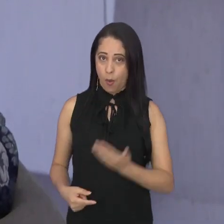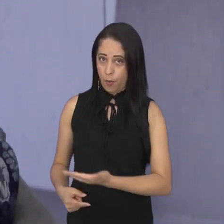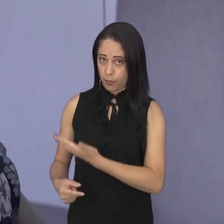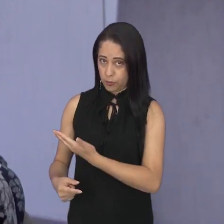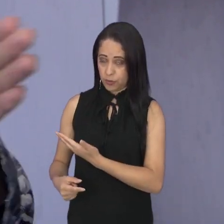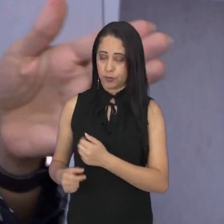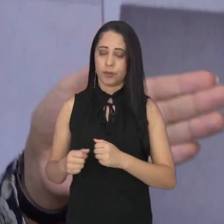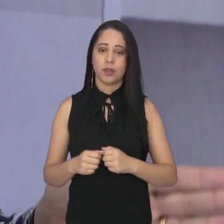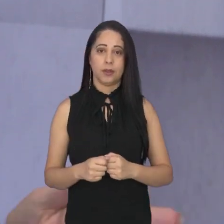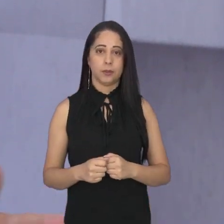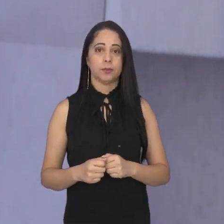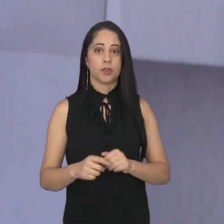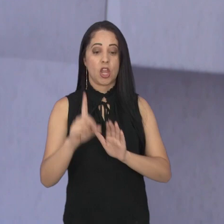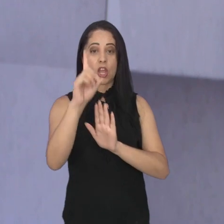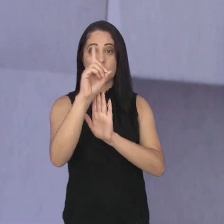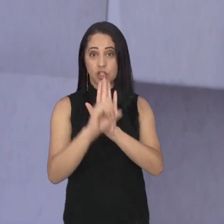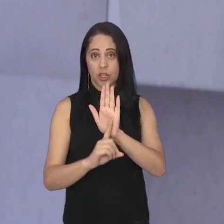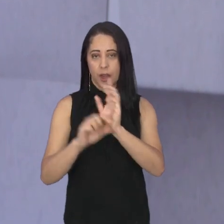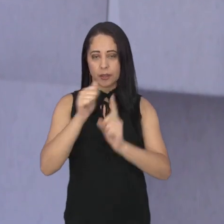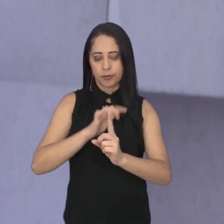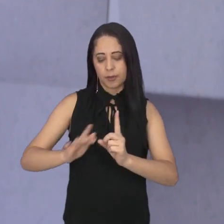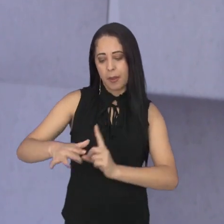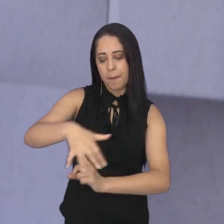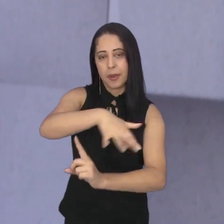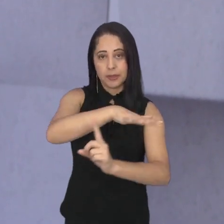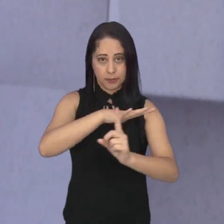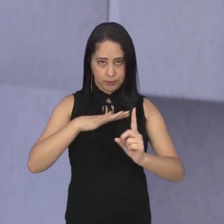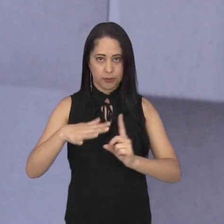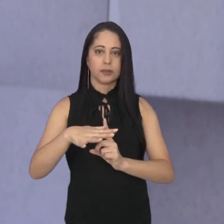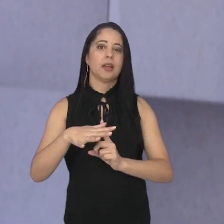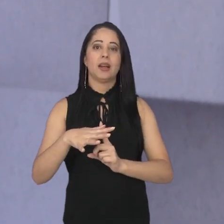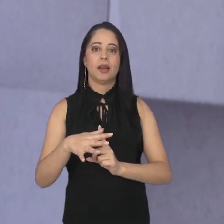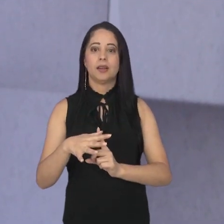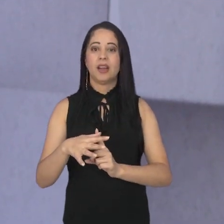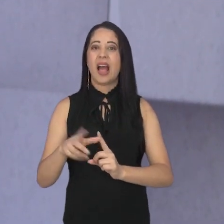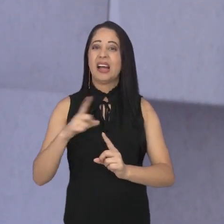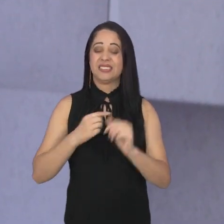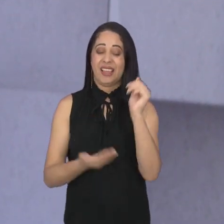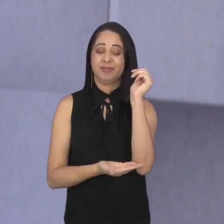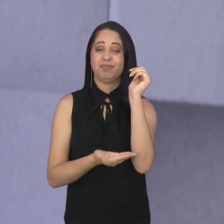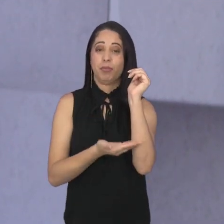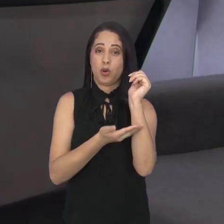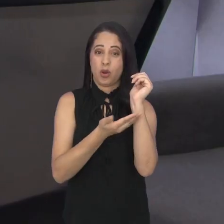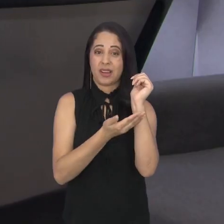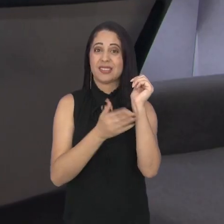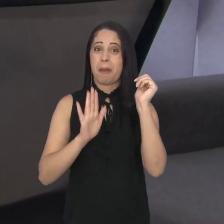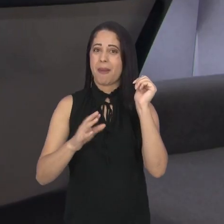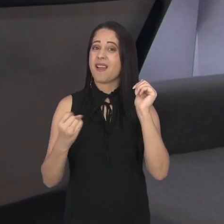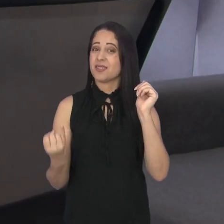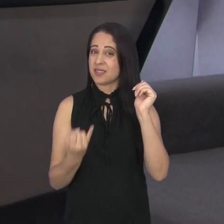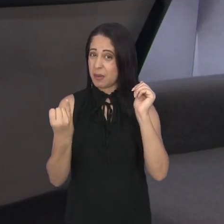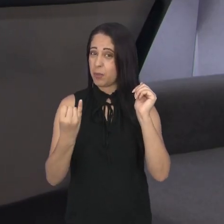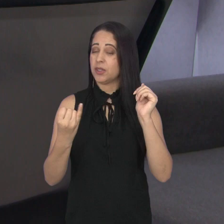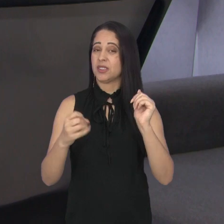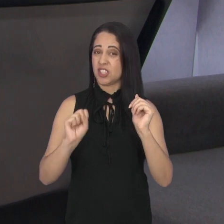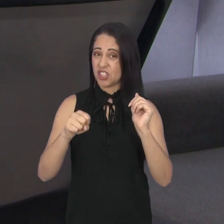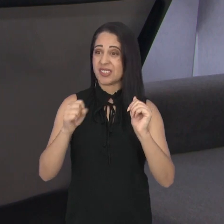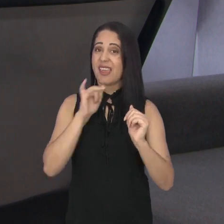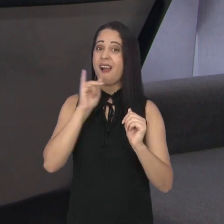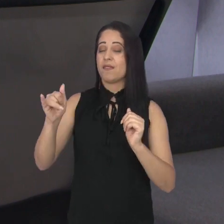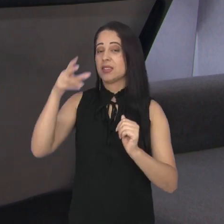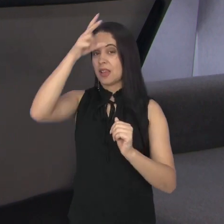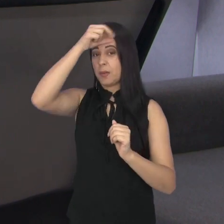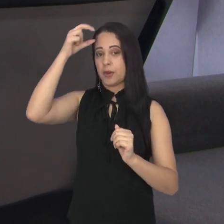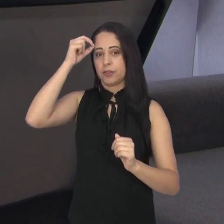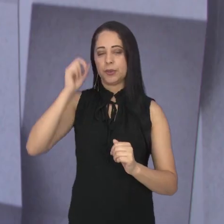mestre em Direito Ambiental, o processo de solicitação de retirada de uma árvore é burocrático, mas é primordial